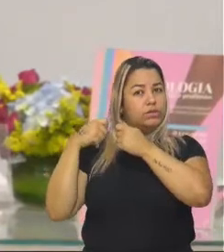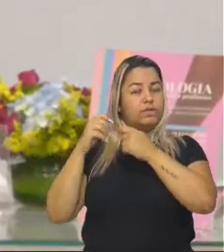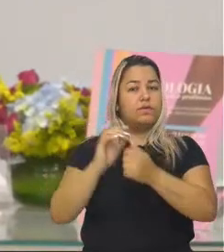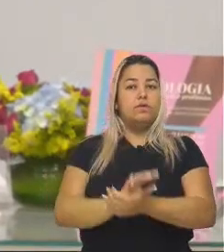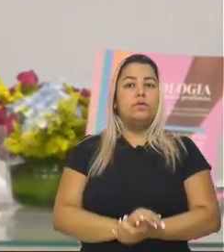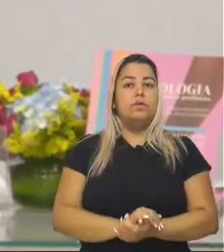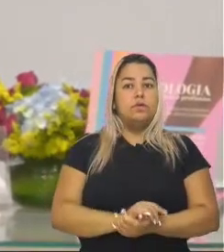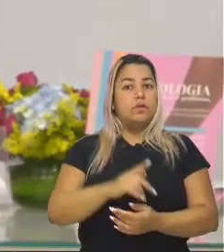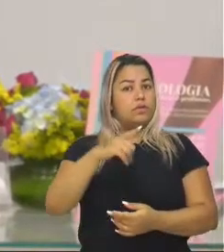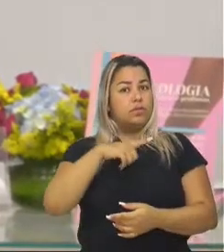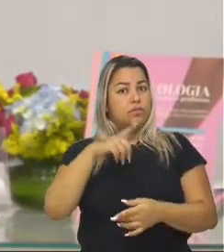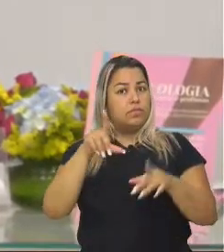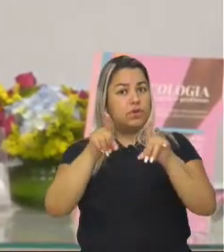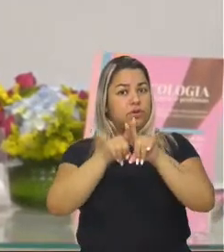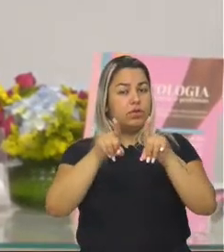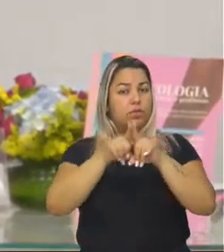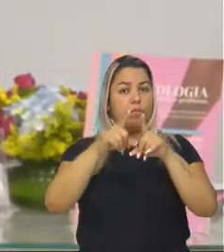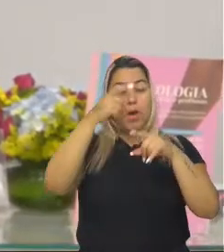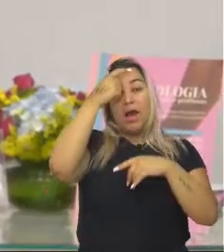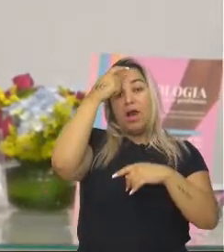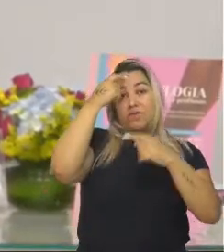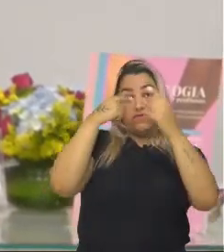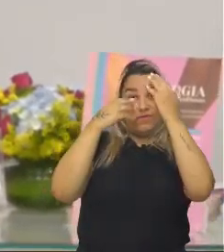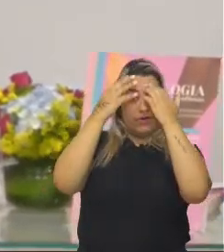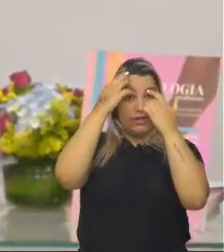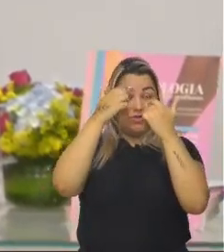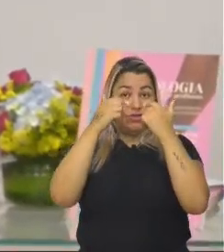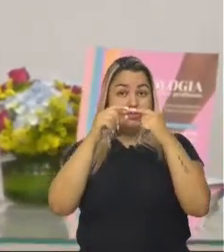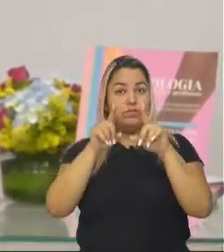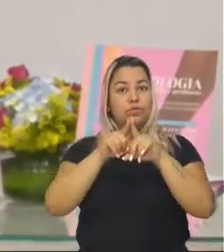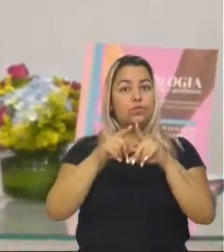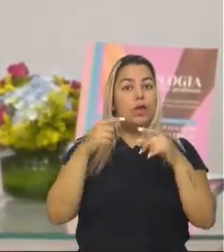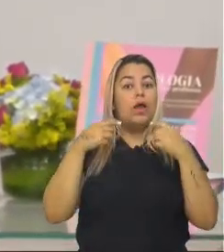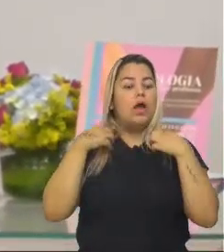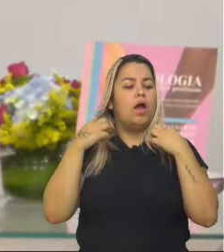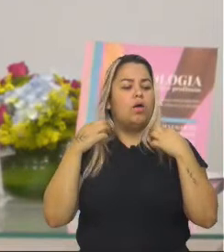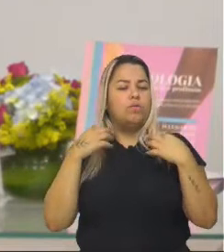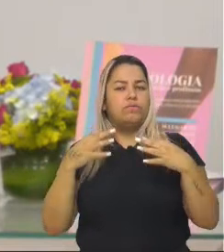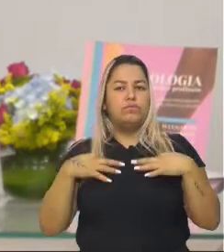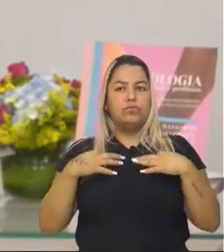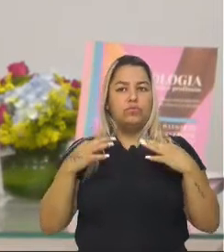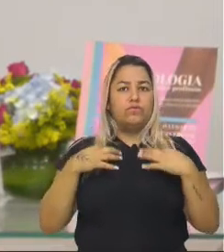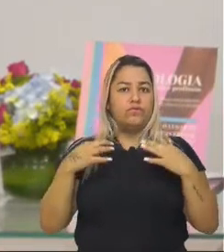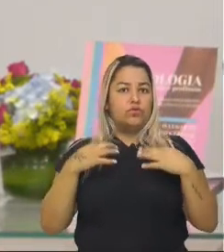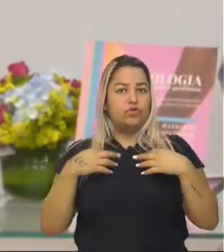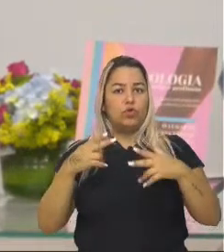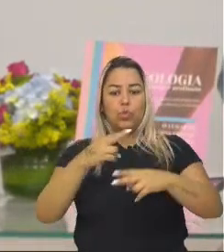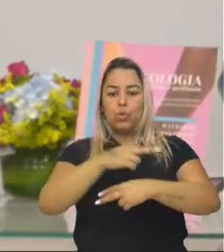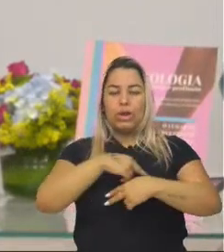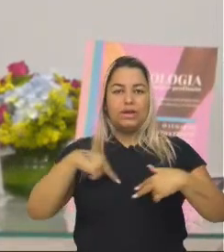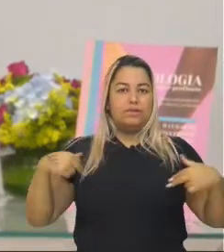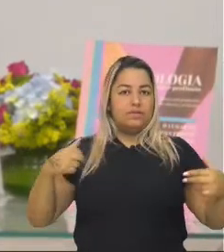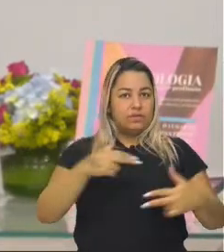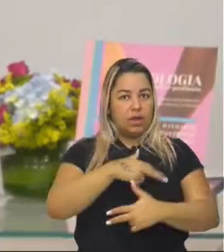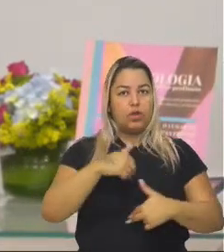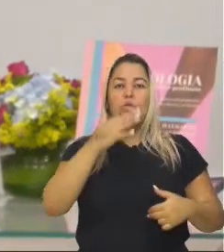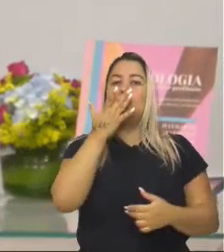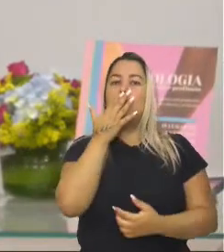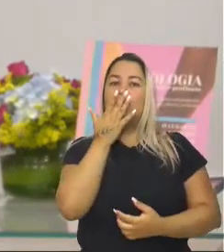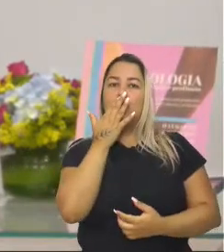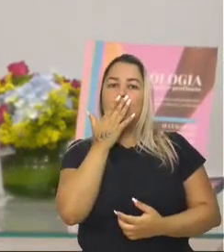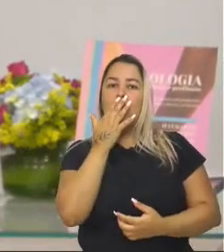uma predominância assim, de uma franja nesse cabelo, um vestido listrado, colorido, uma predominância